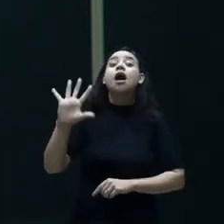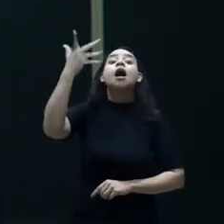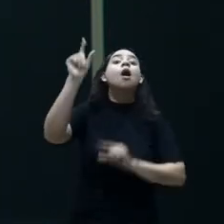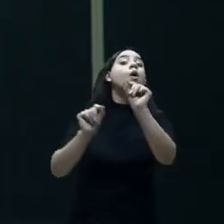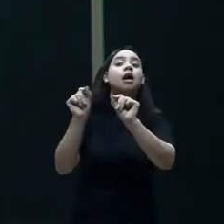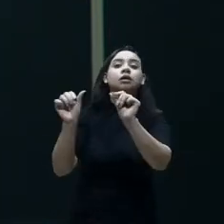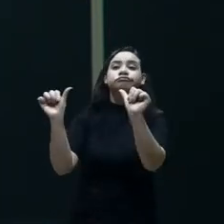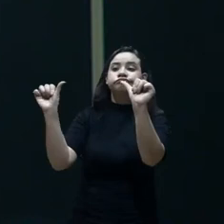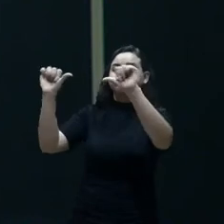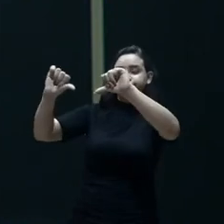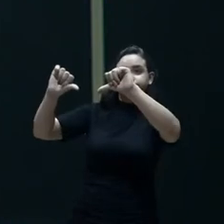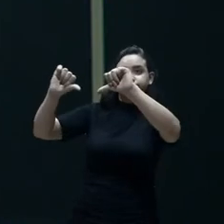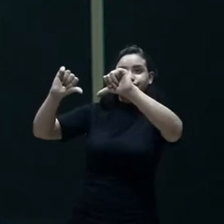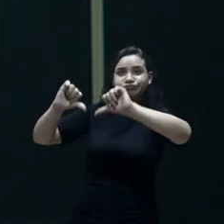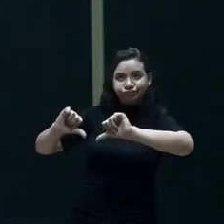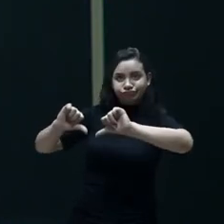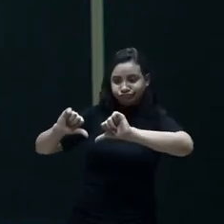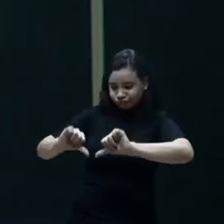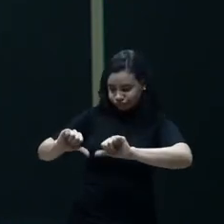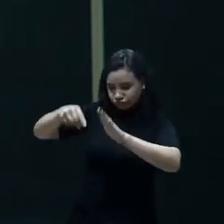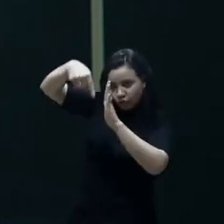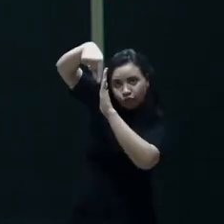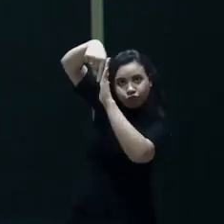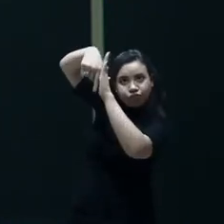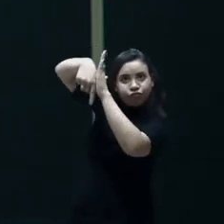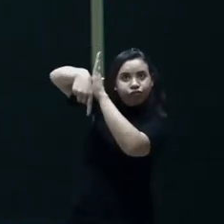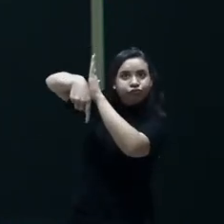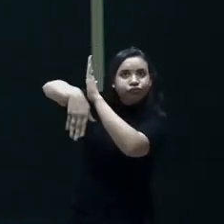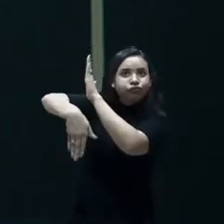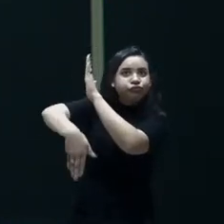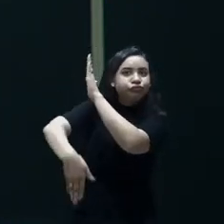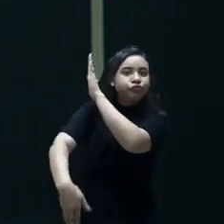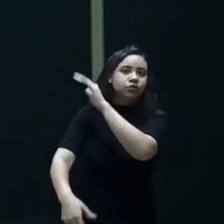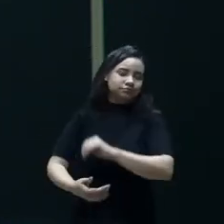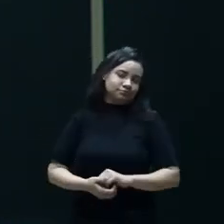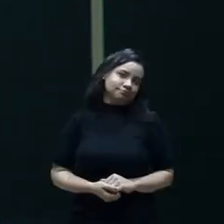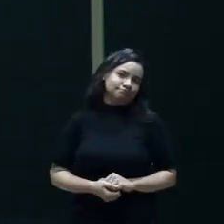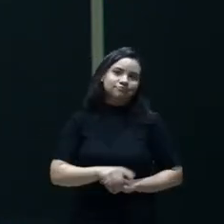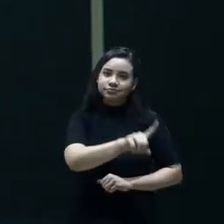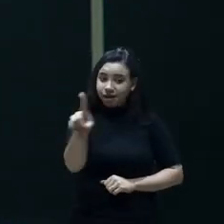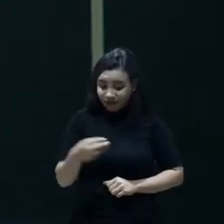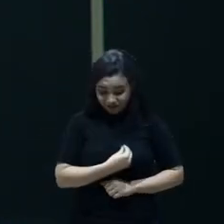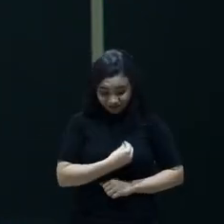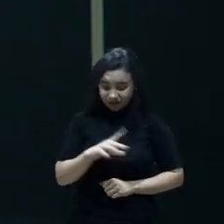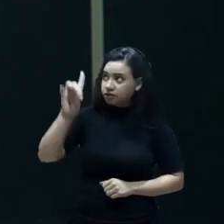Quando você não abre um espaço para uma vida com Deus, quando você não